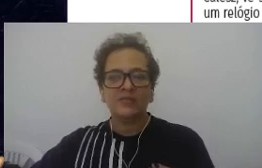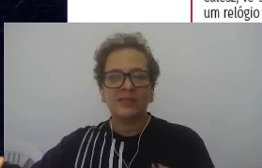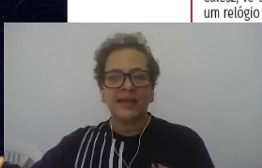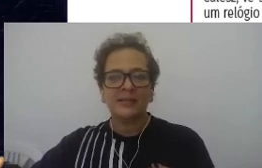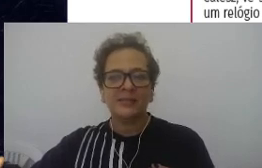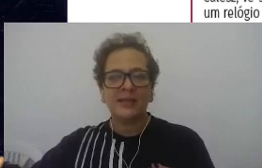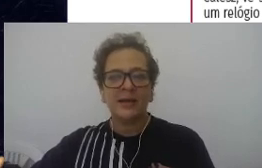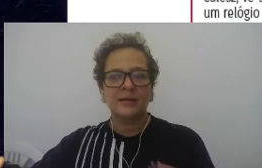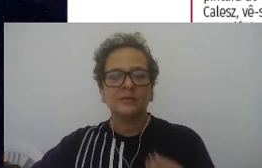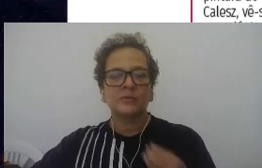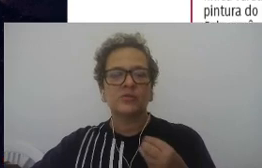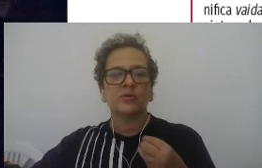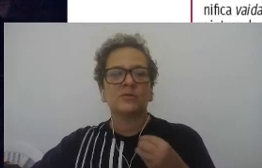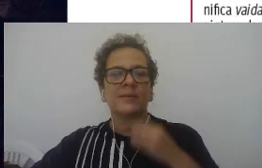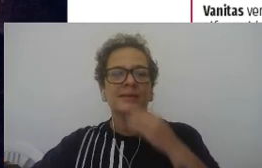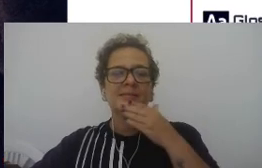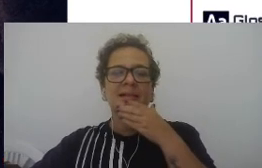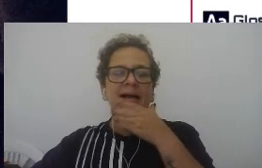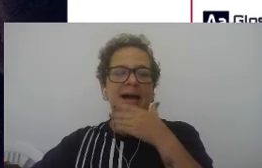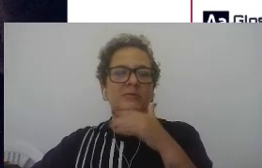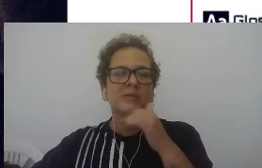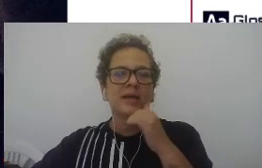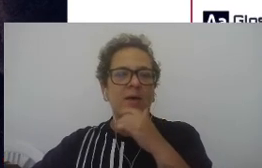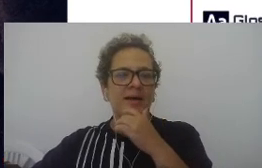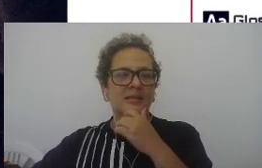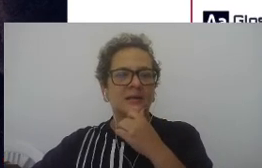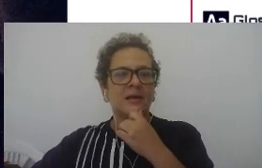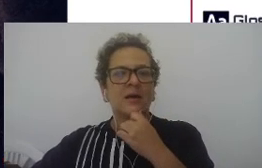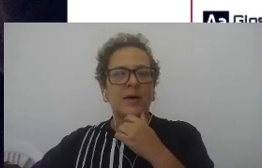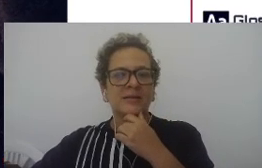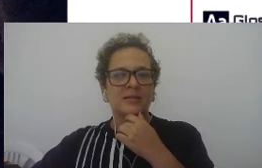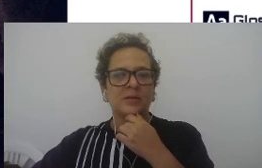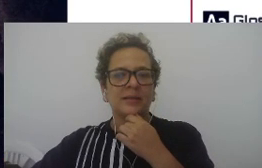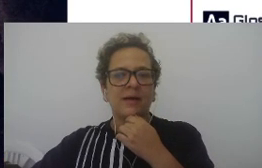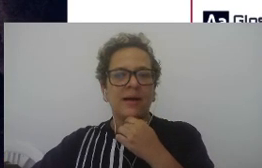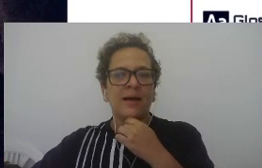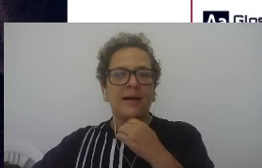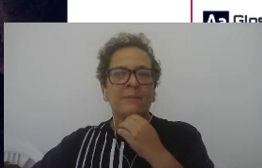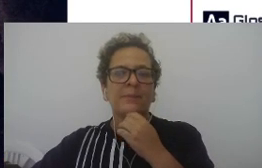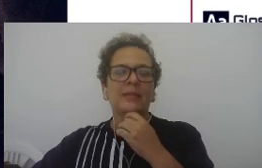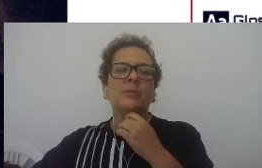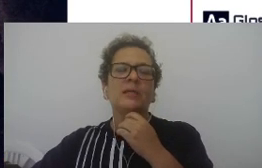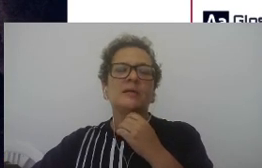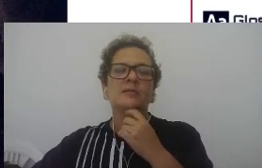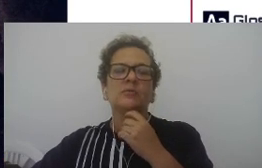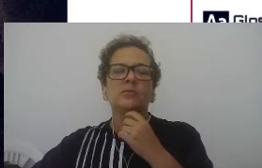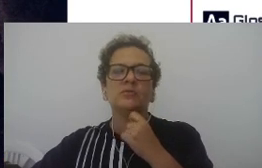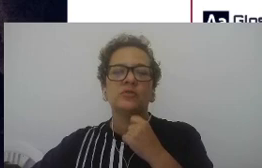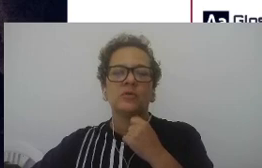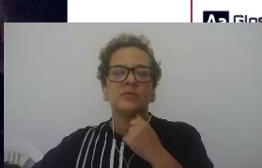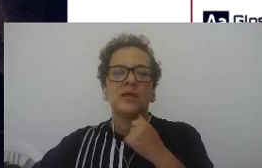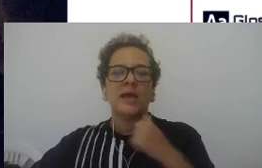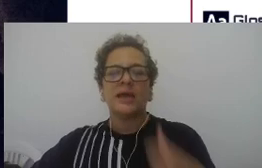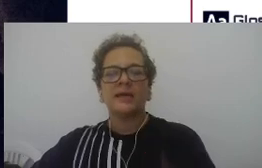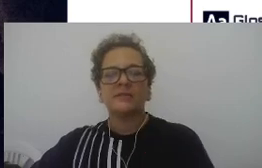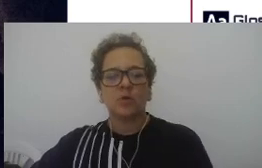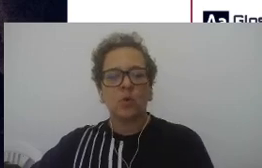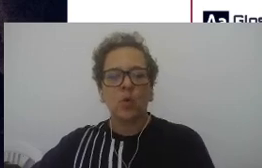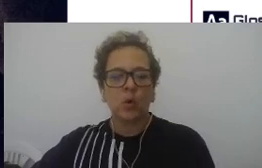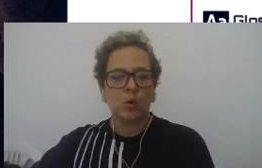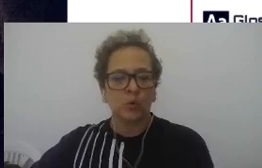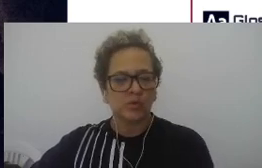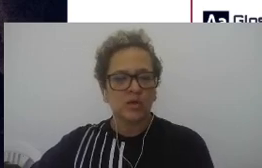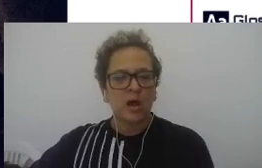verdade ausência dos tons mais claros né quase quase Total a predominância dos tons